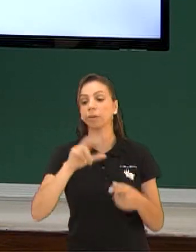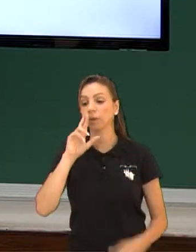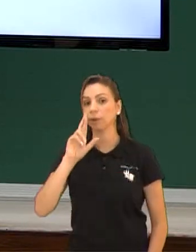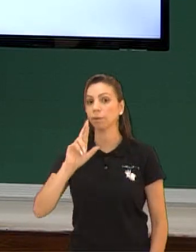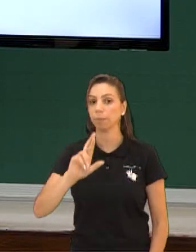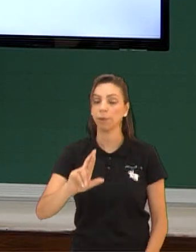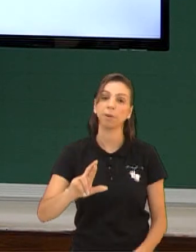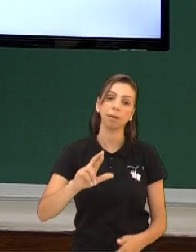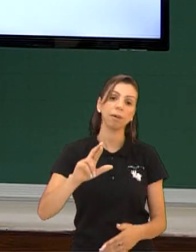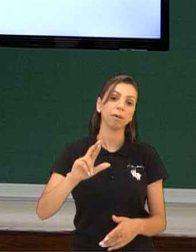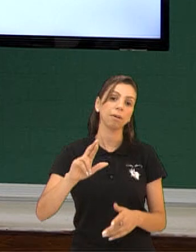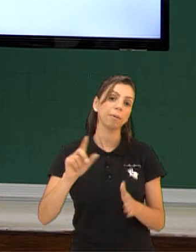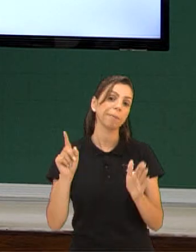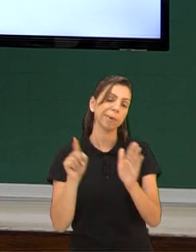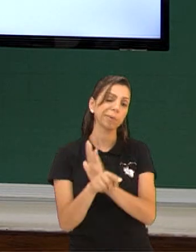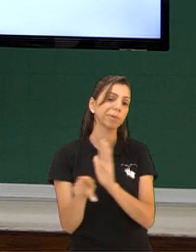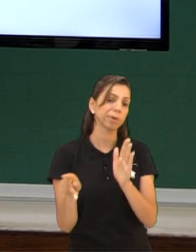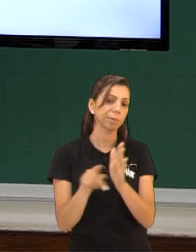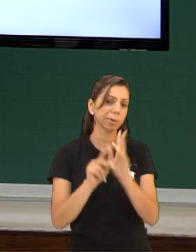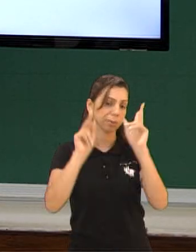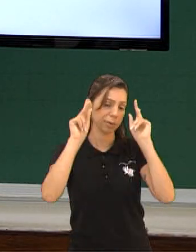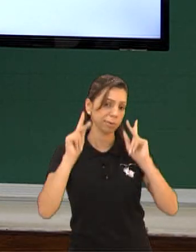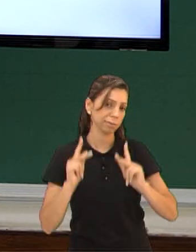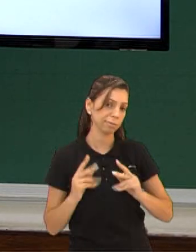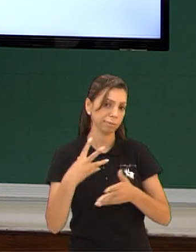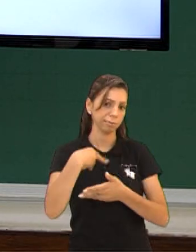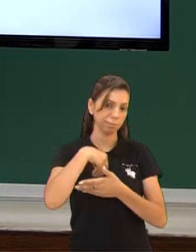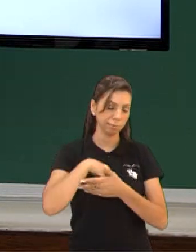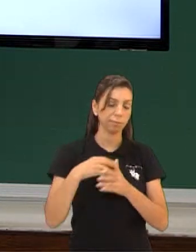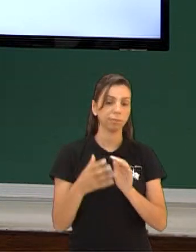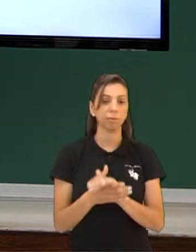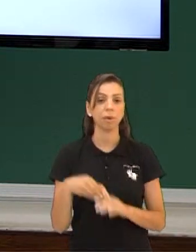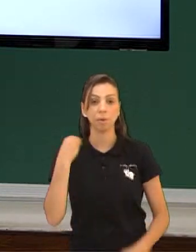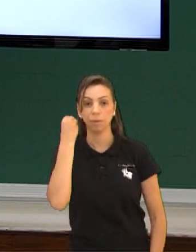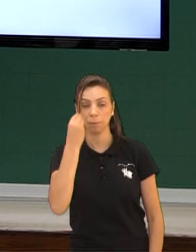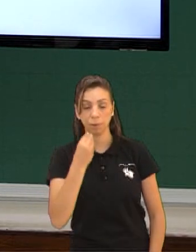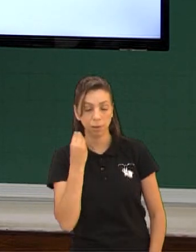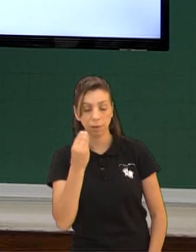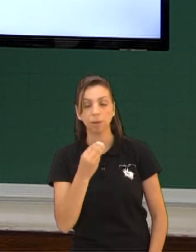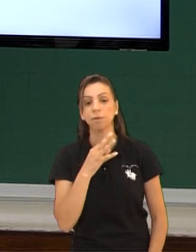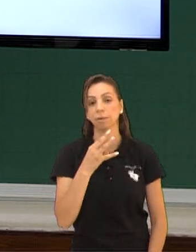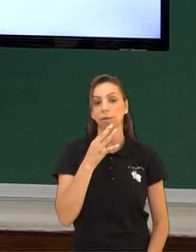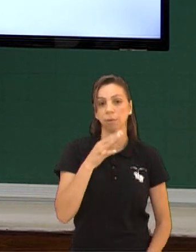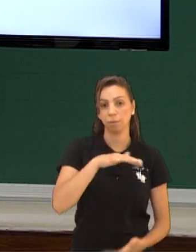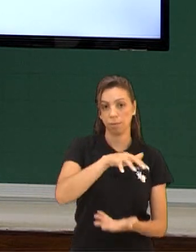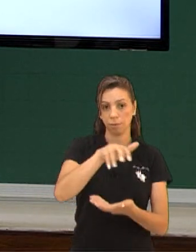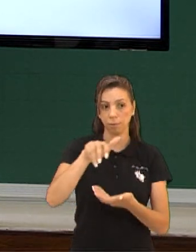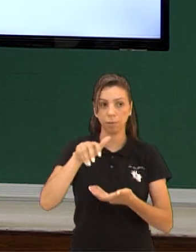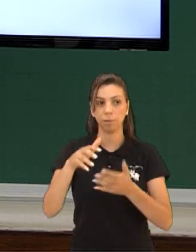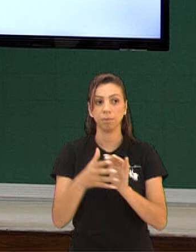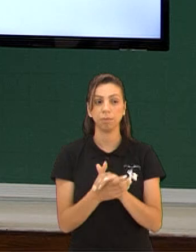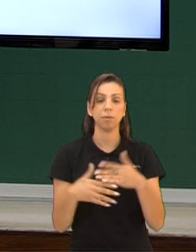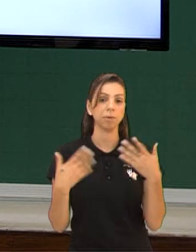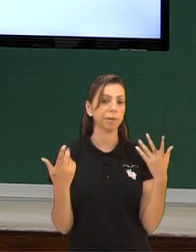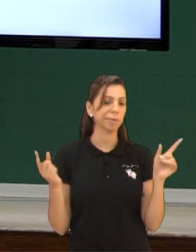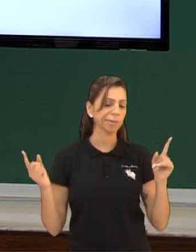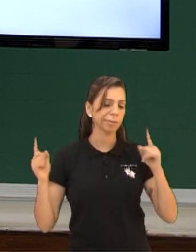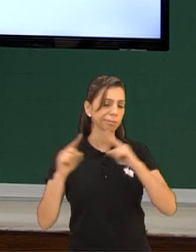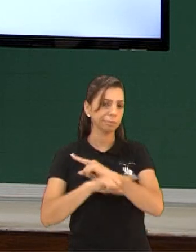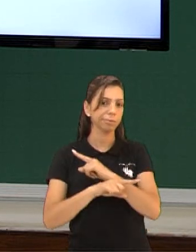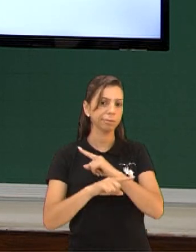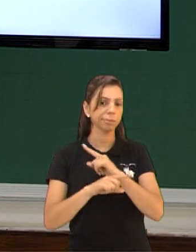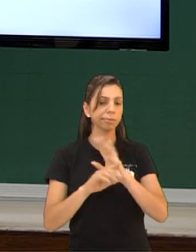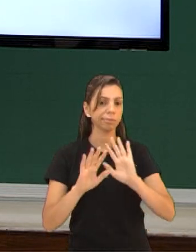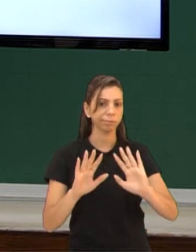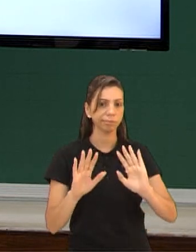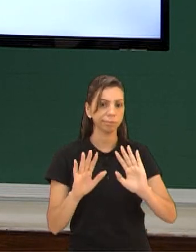às questões do ser humano. Ou seja, é a experiência que conhece o mundo. Então essa dicotomia, né, essa, de